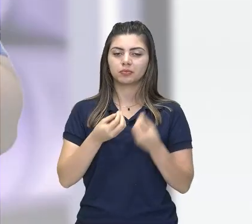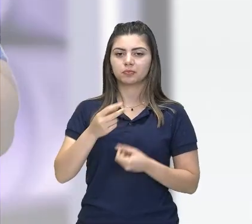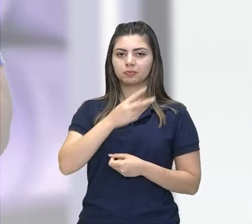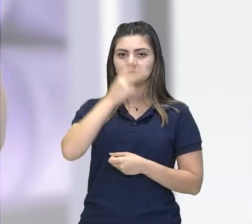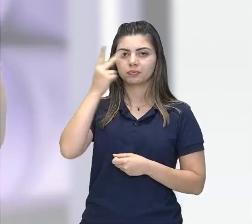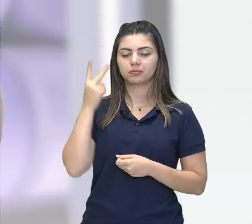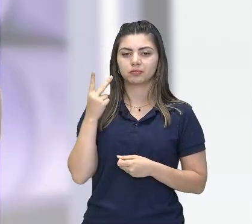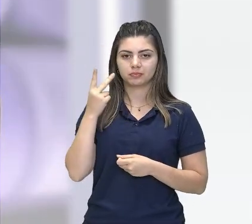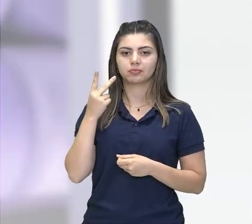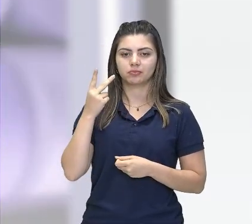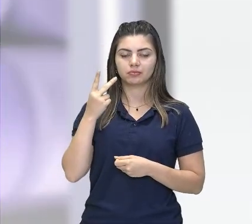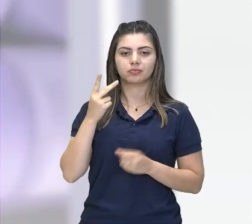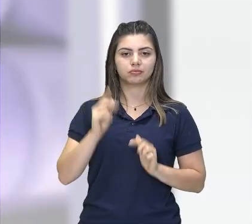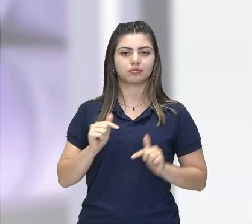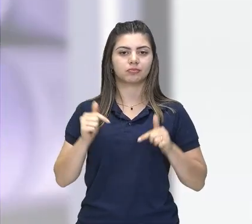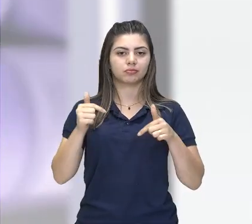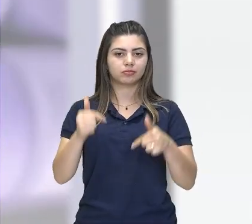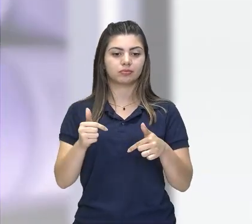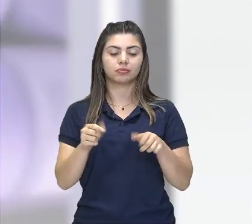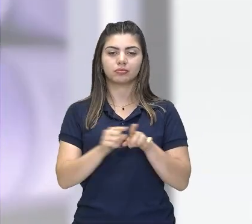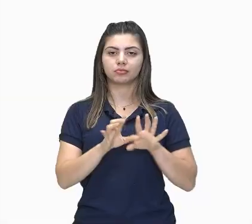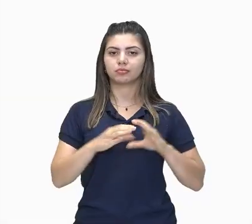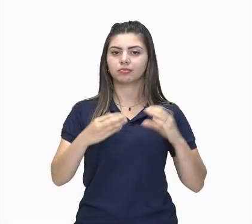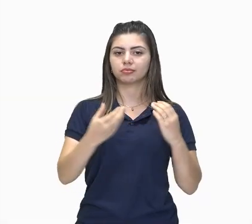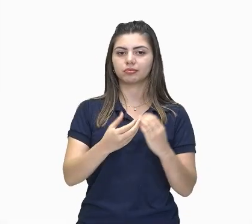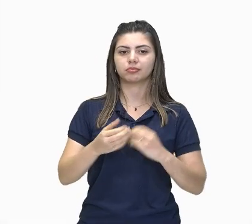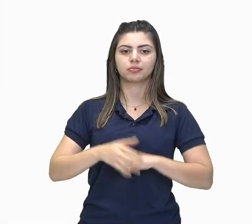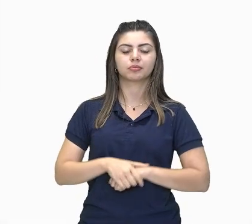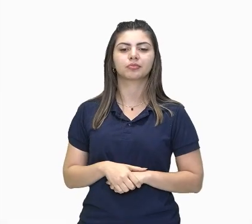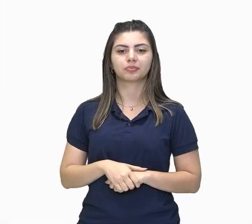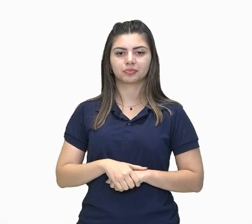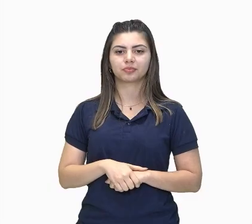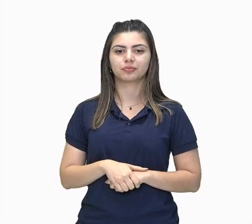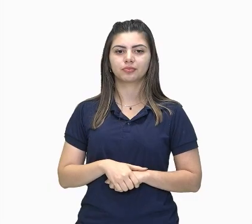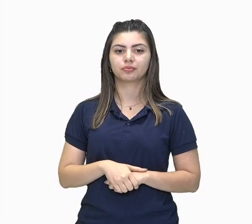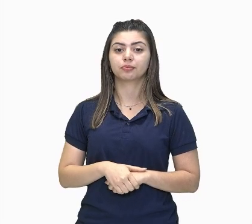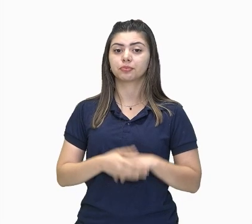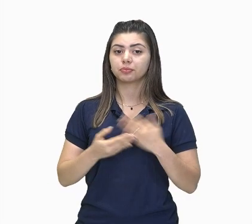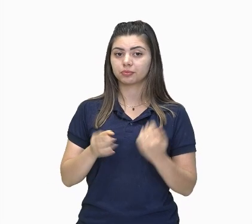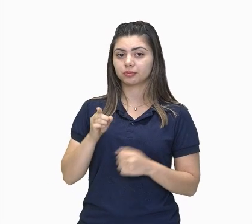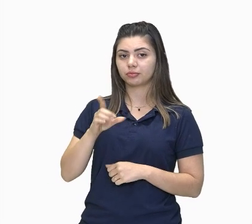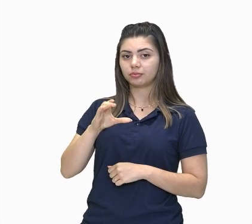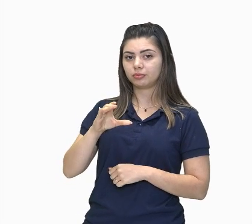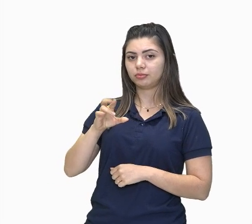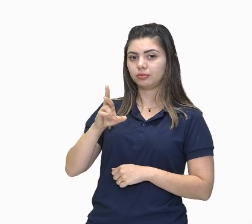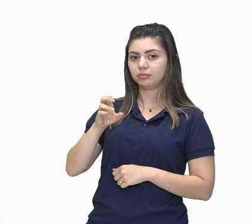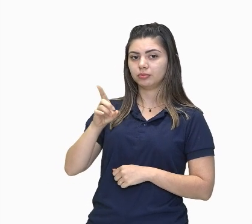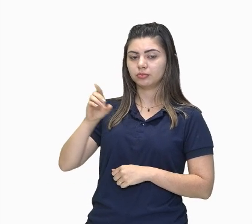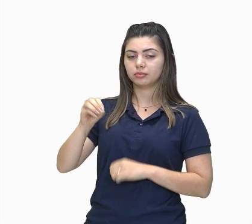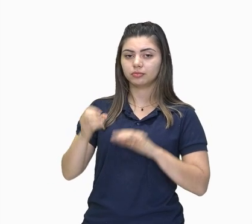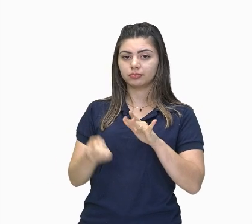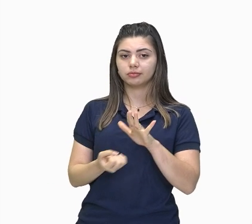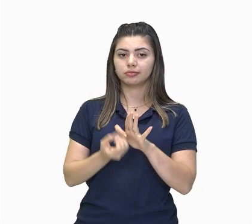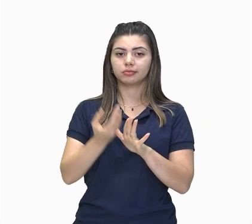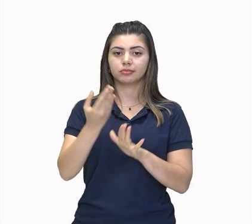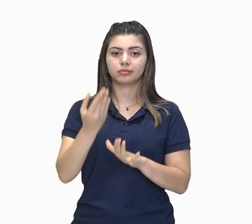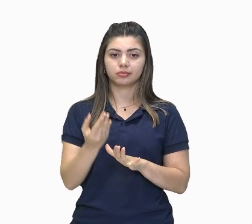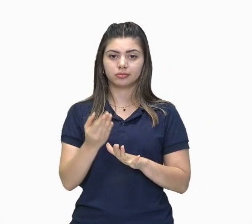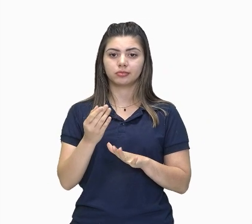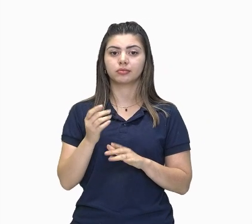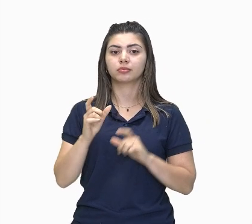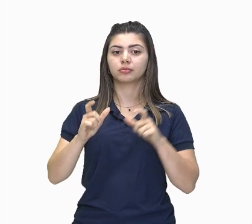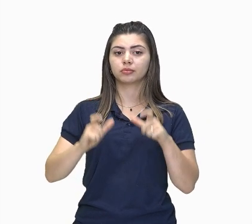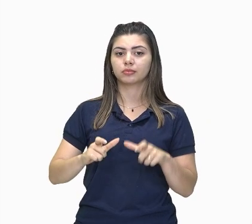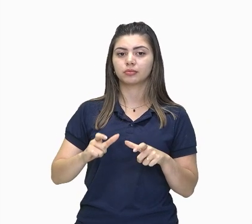indivíduo, o cristão como comunidade. Vamos continuar. O credo, ele foi formulado no Concílio